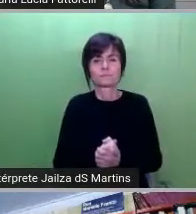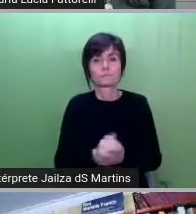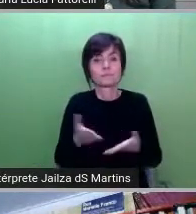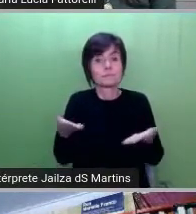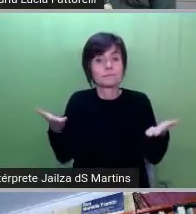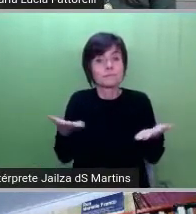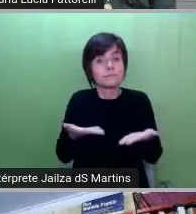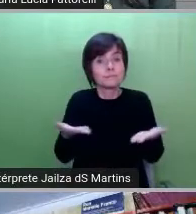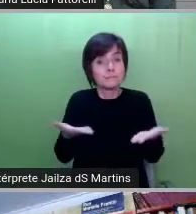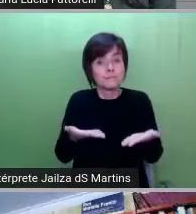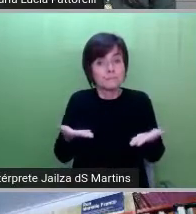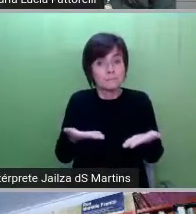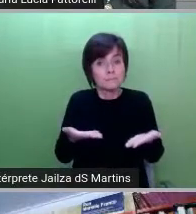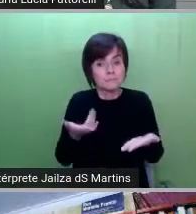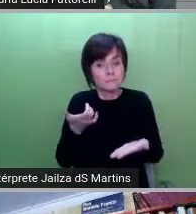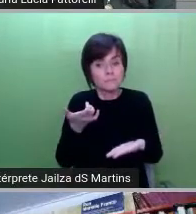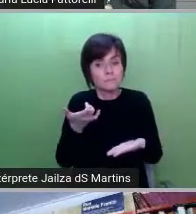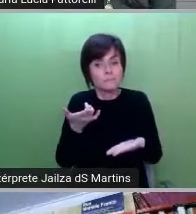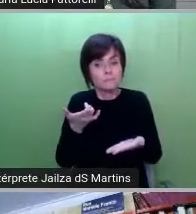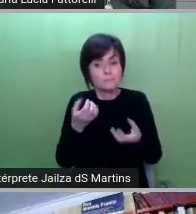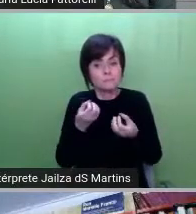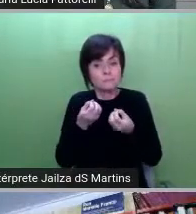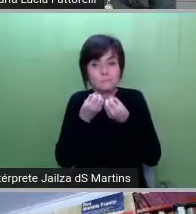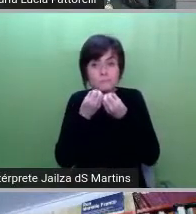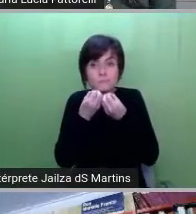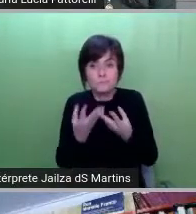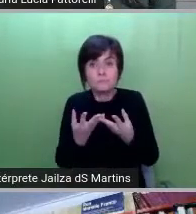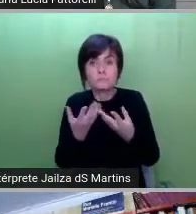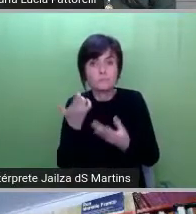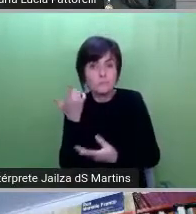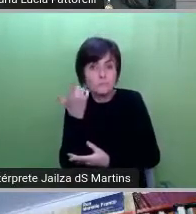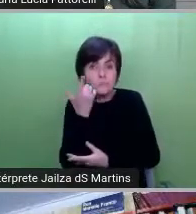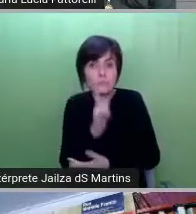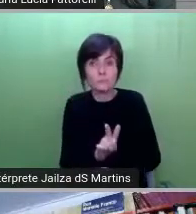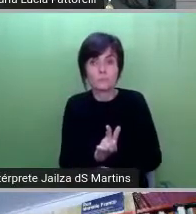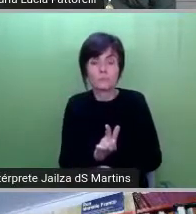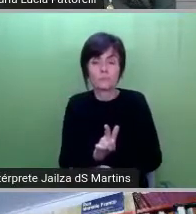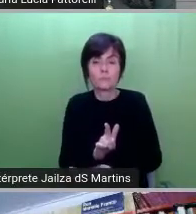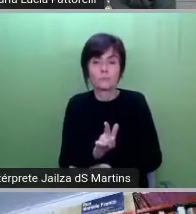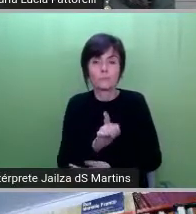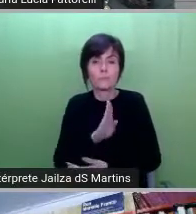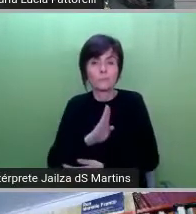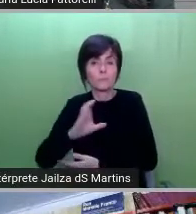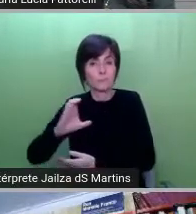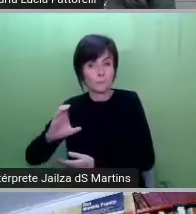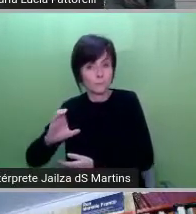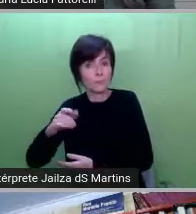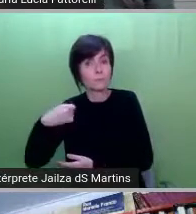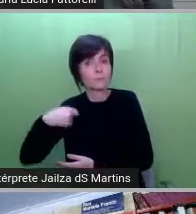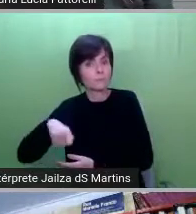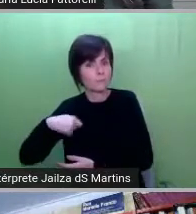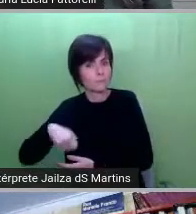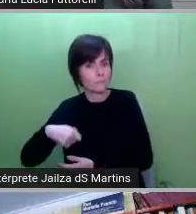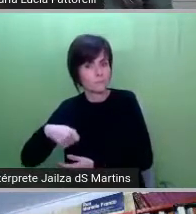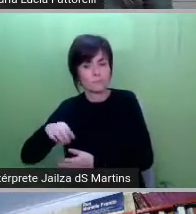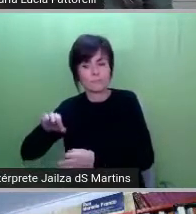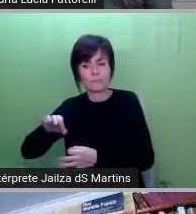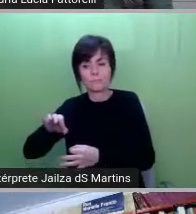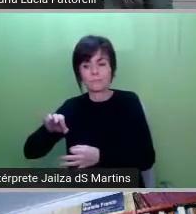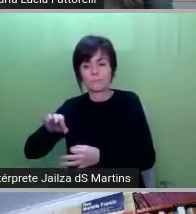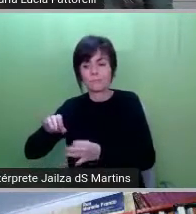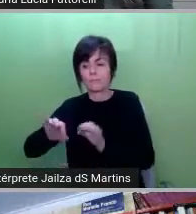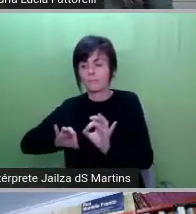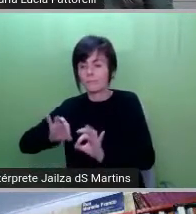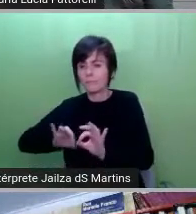Agora, para isso funcionar, o Banco Central tem que estar mantendo. A última informação que eu tenho é